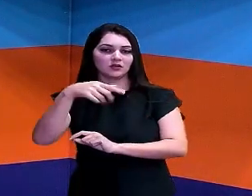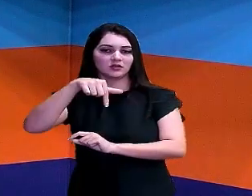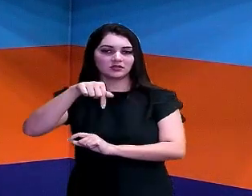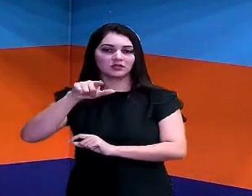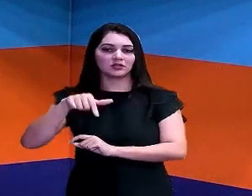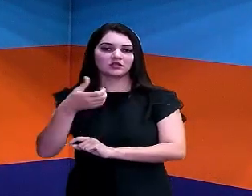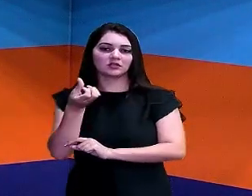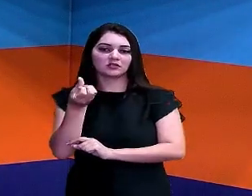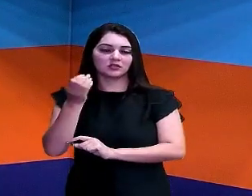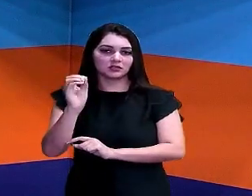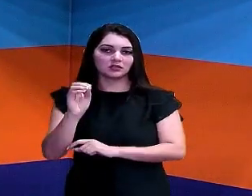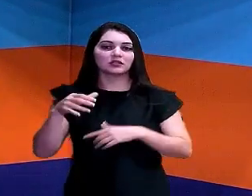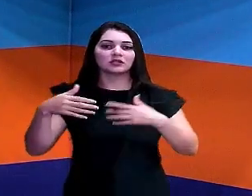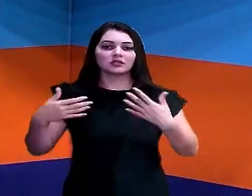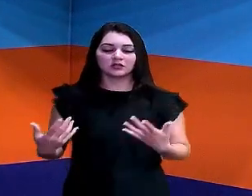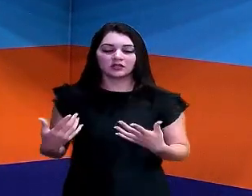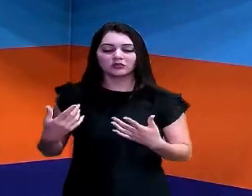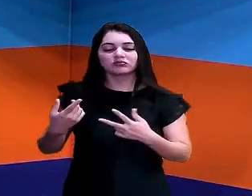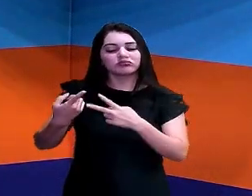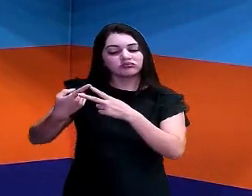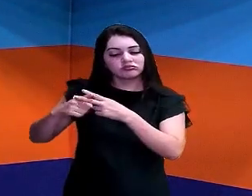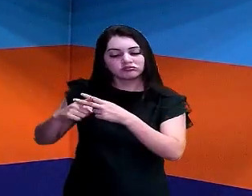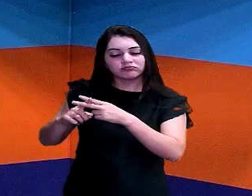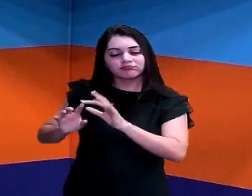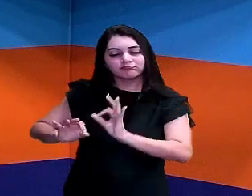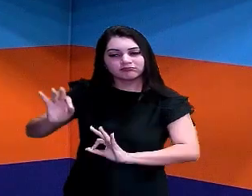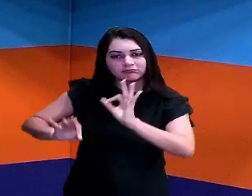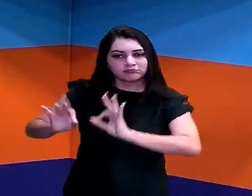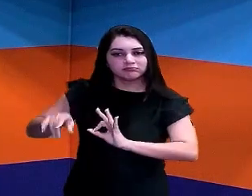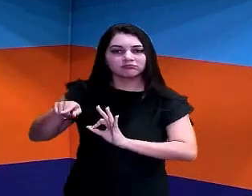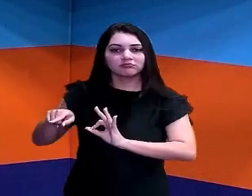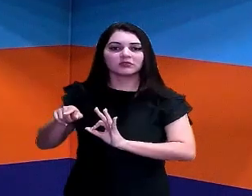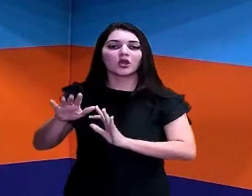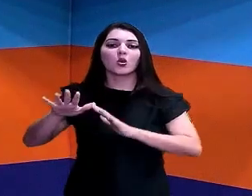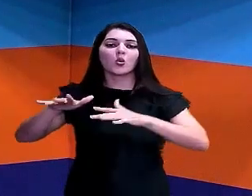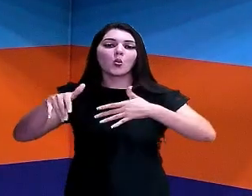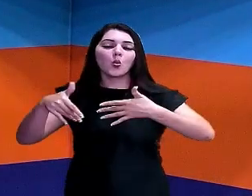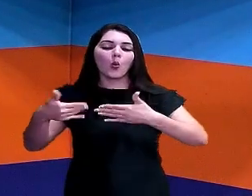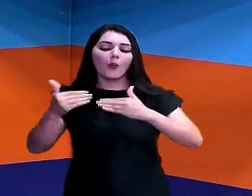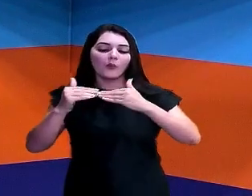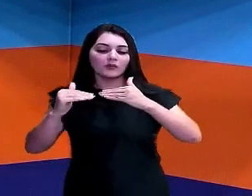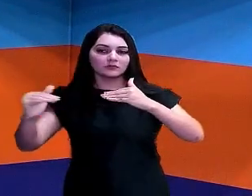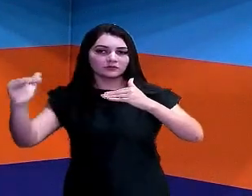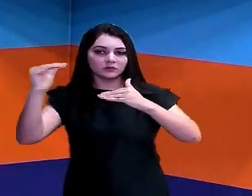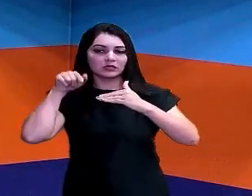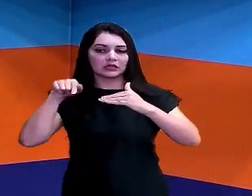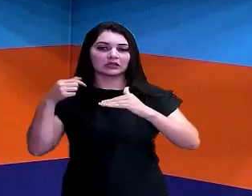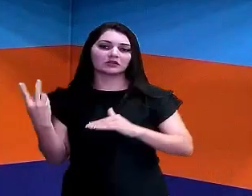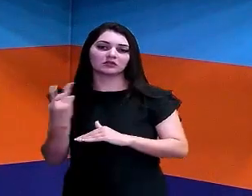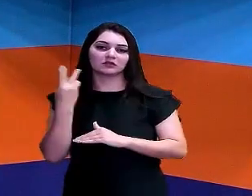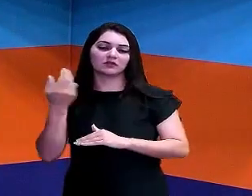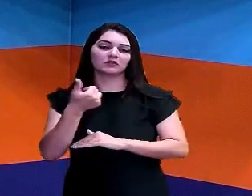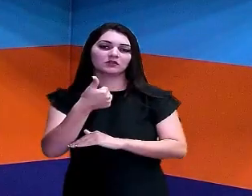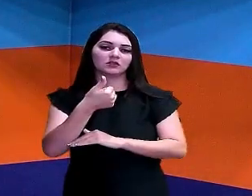147,60, tá? Então, o reajuste, né? Quanto vai aumentar nesse valor